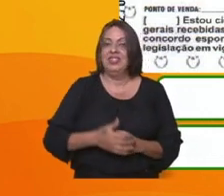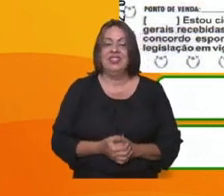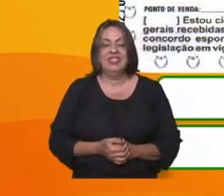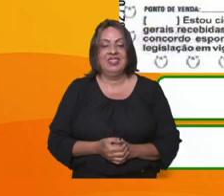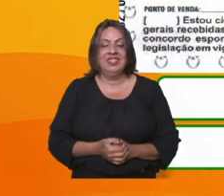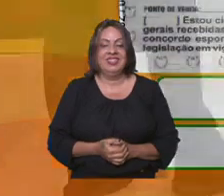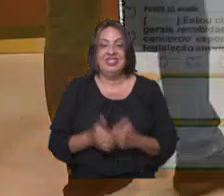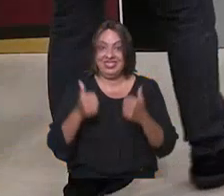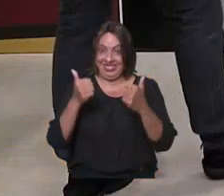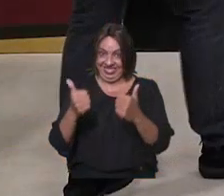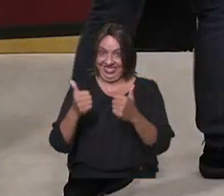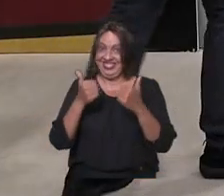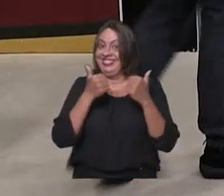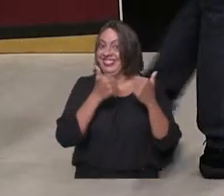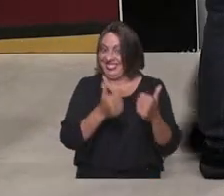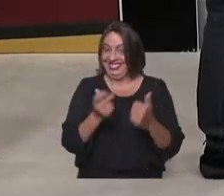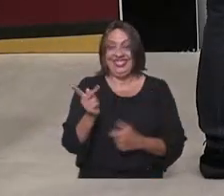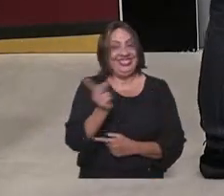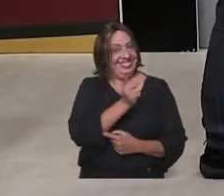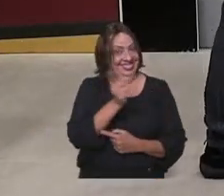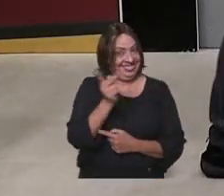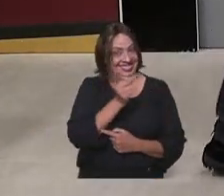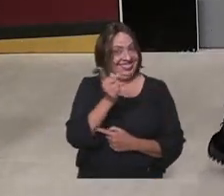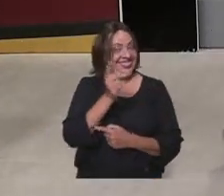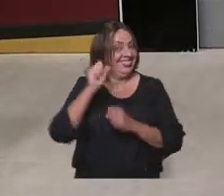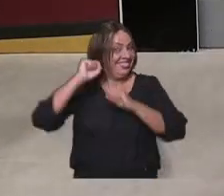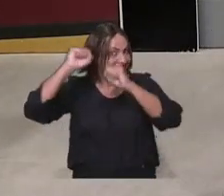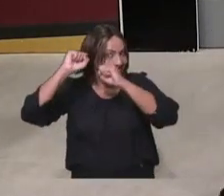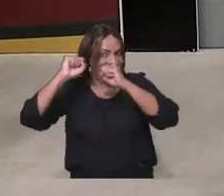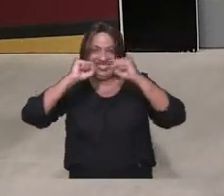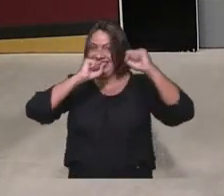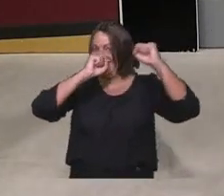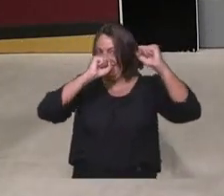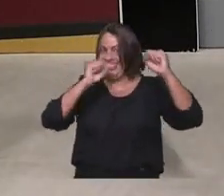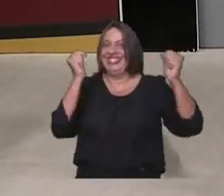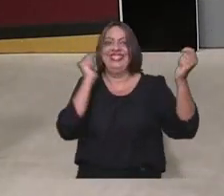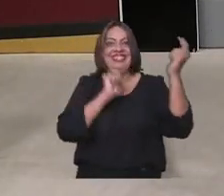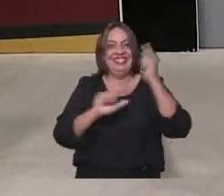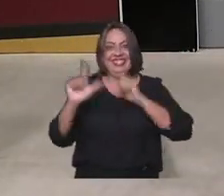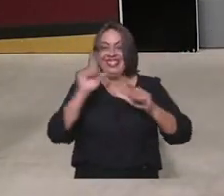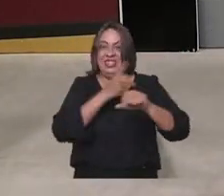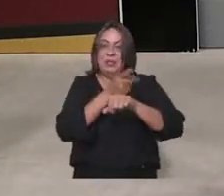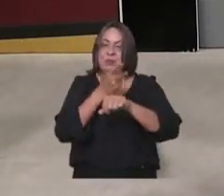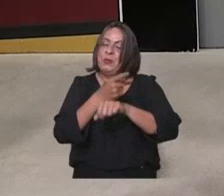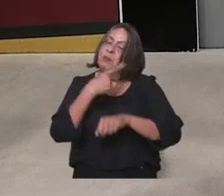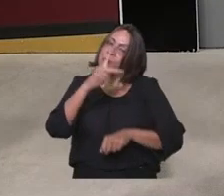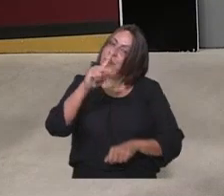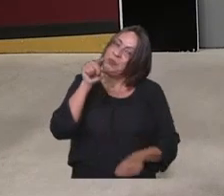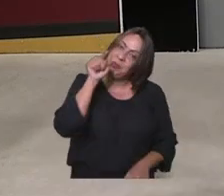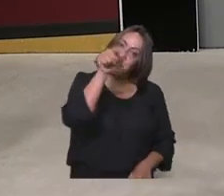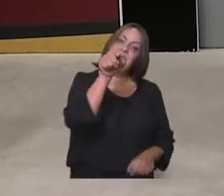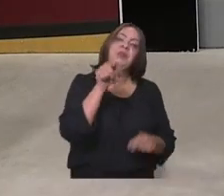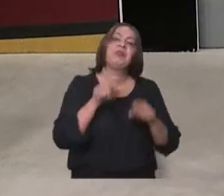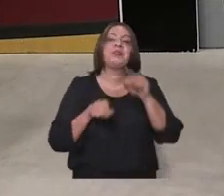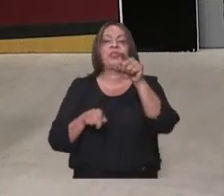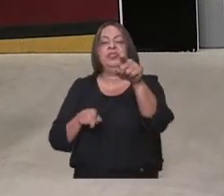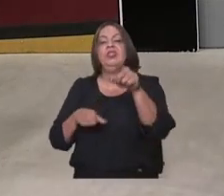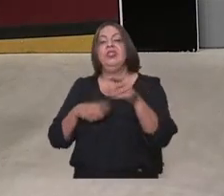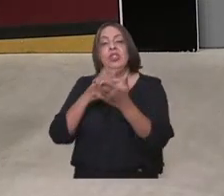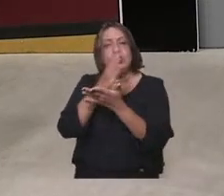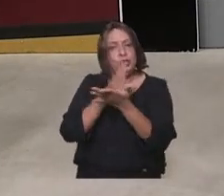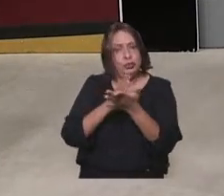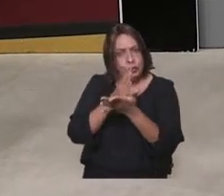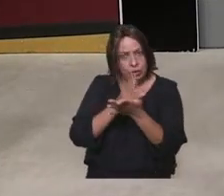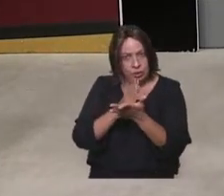157646. Tainá e Emanuel, comemorem, viu? Porque a premiação é de vocês. Bom demais, prêmio dividido, mas